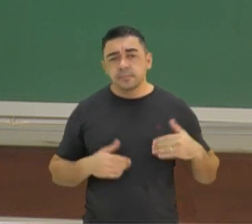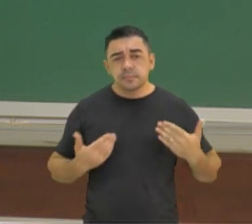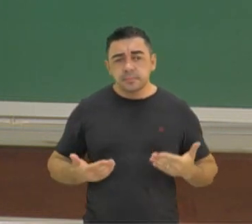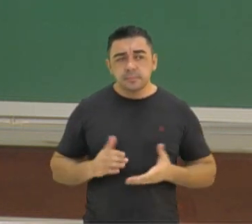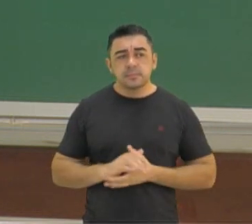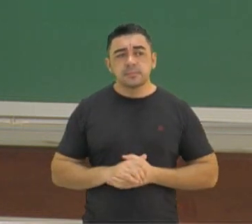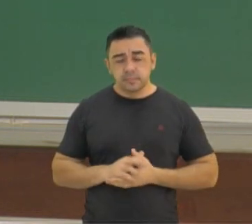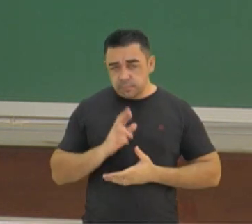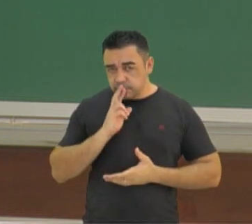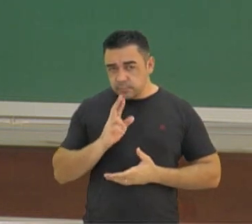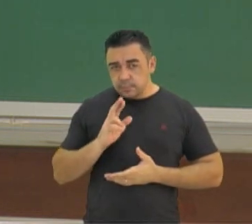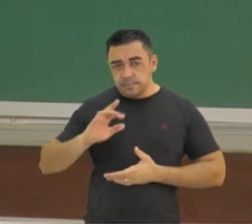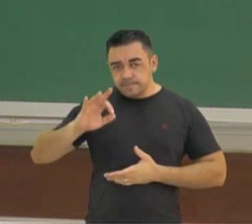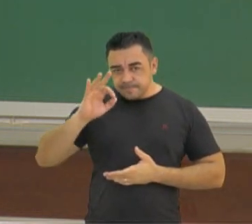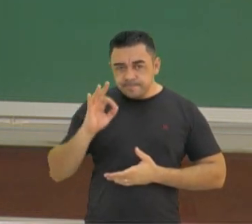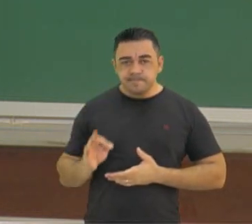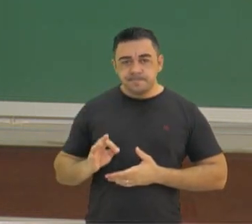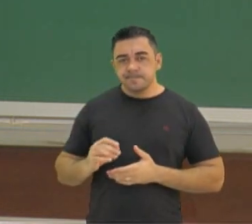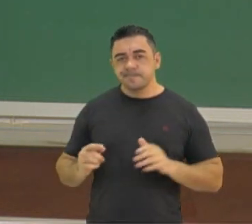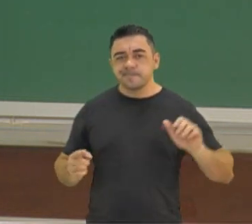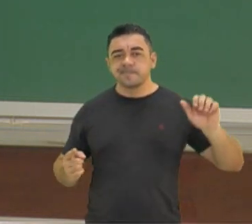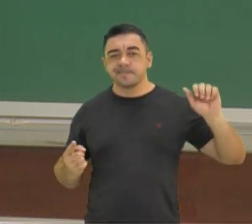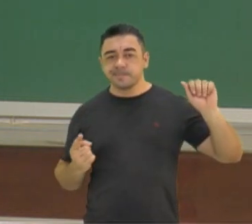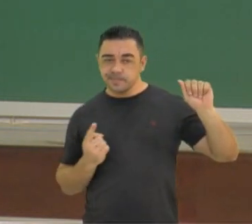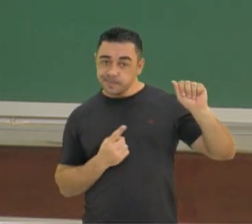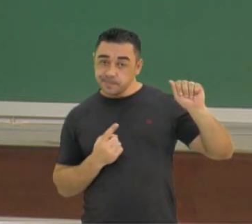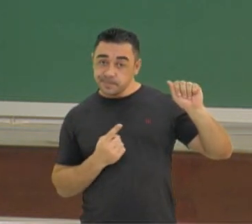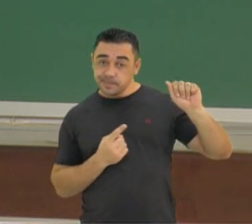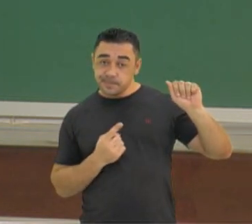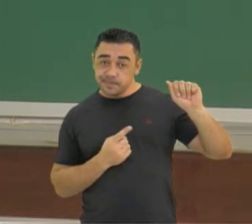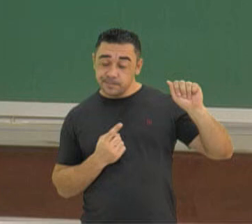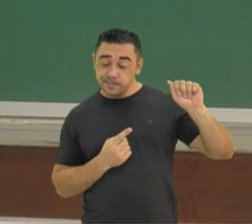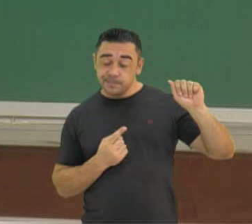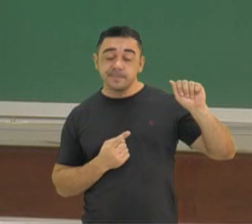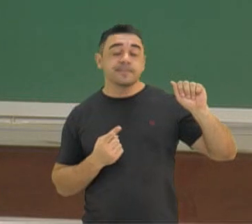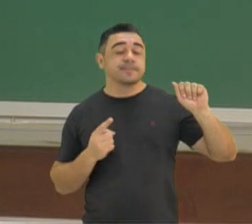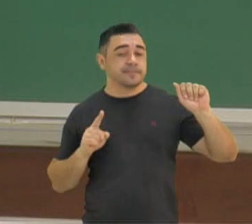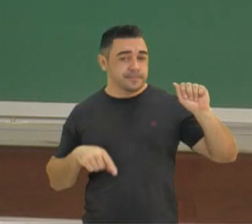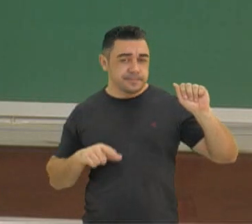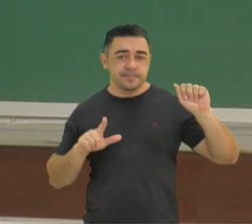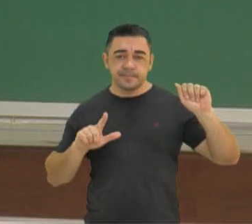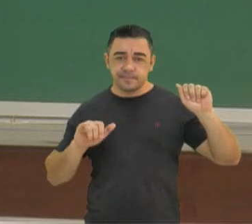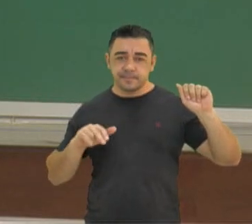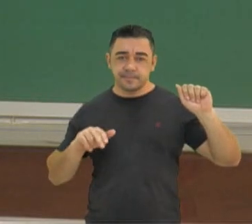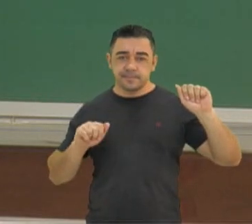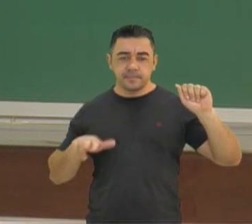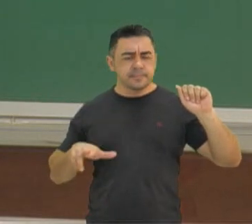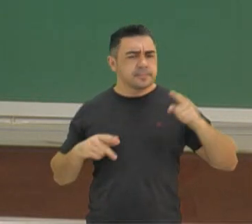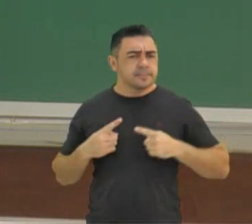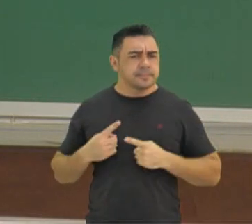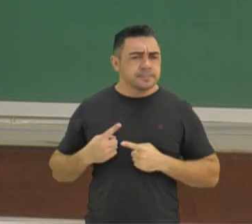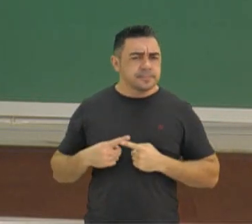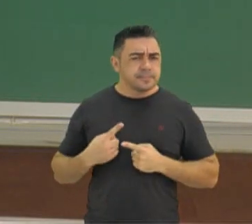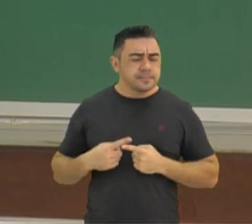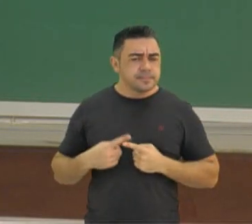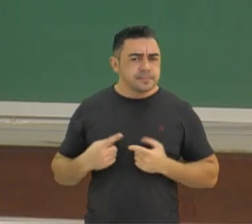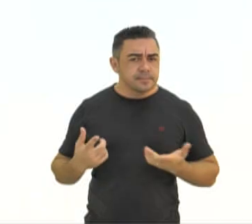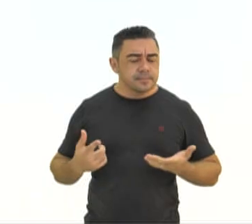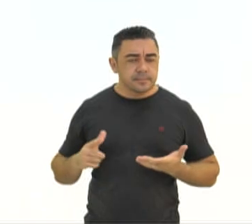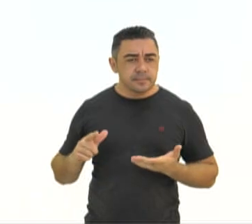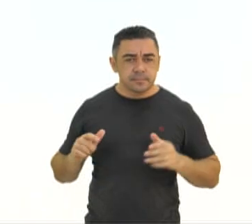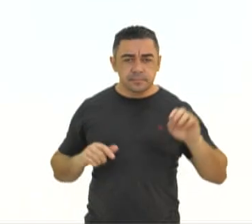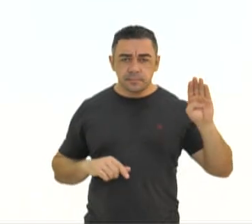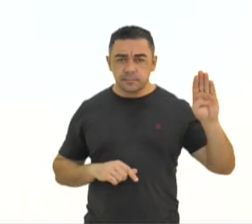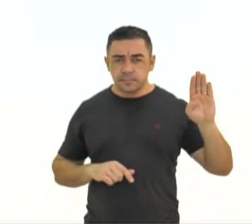D. Então temos que apenas a equação A, né? A opção A, ela é uma equação linear. Mas o porquê que as demais não